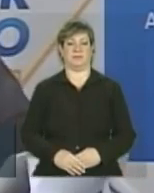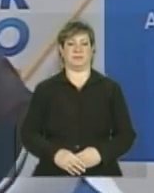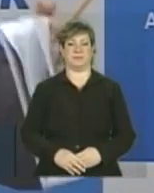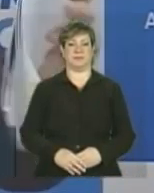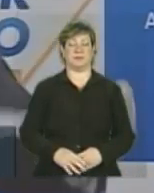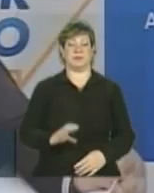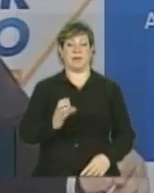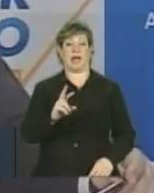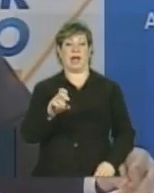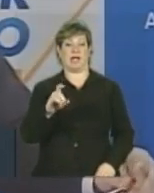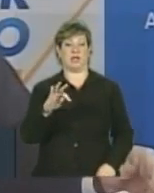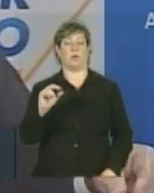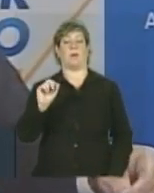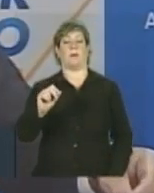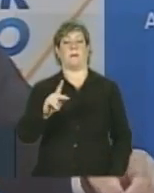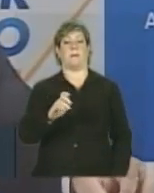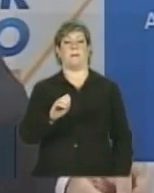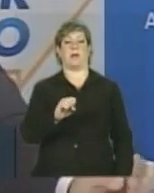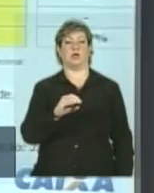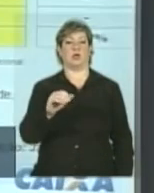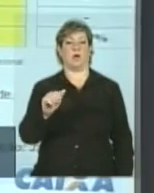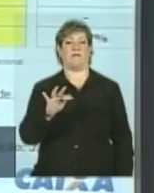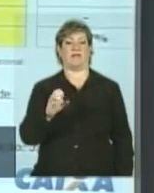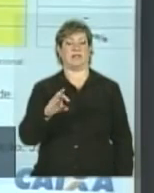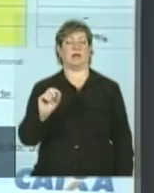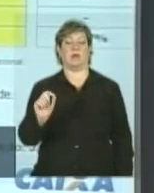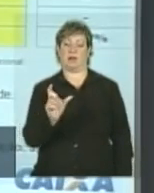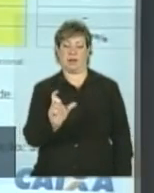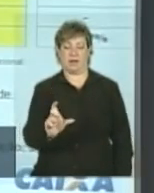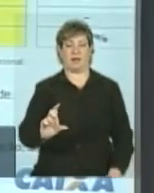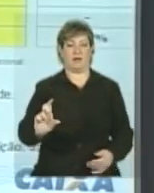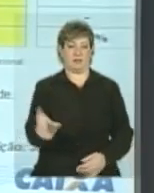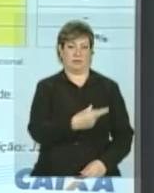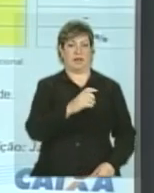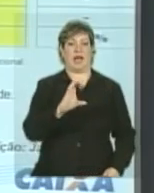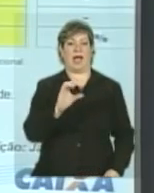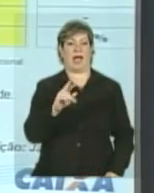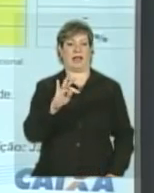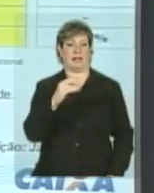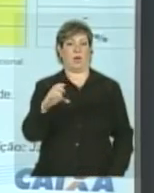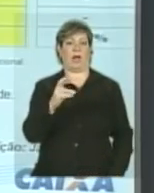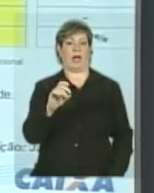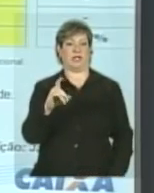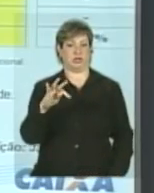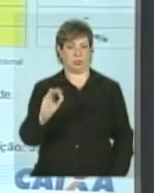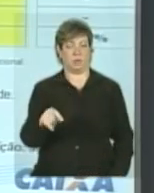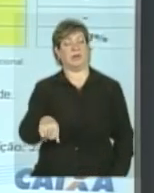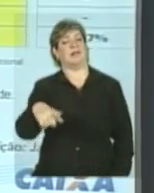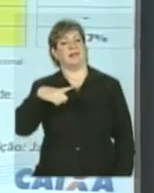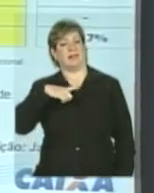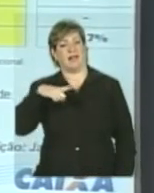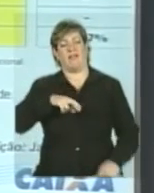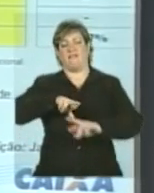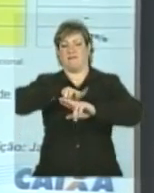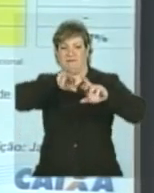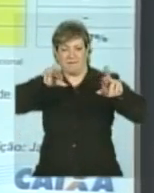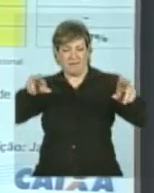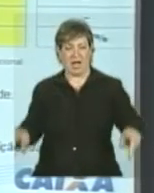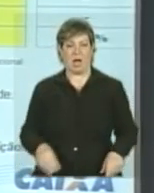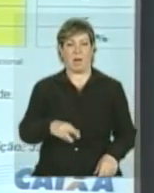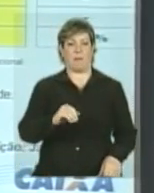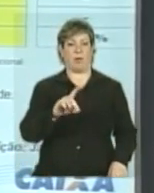Crédito pessoa física, cartão de crédito, podemos passar. Cartão de crédito, ele tem várias modalidades,